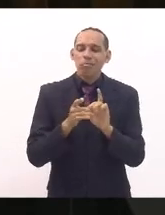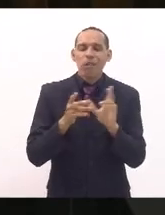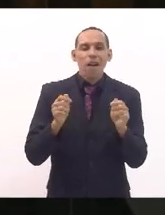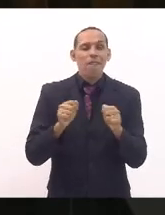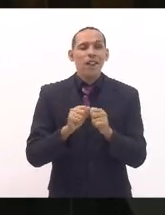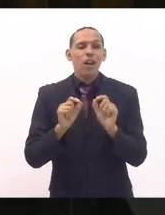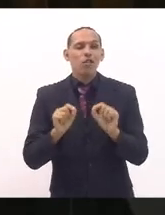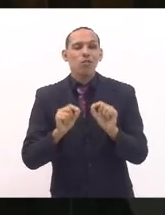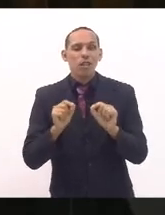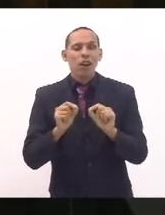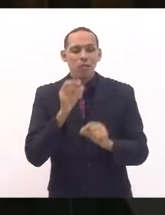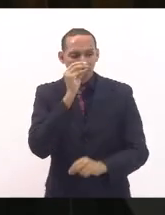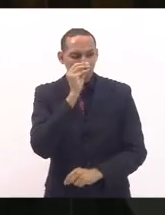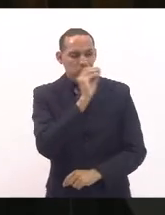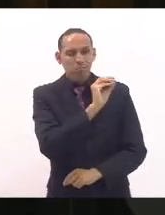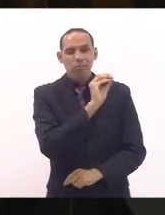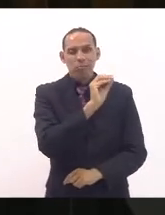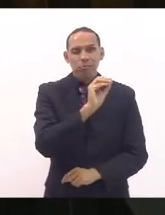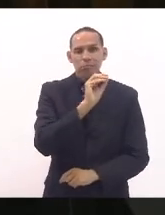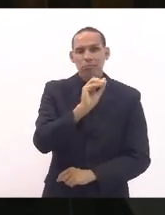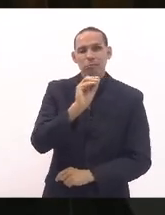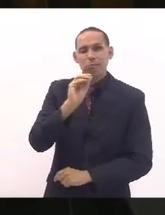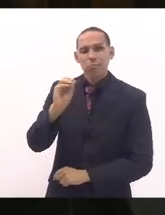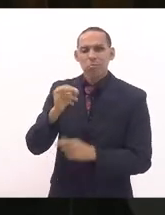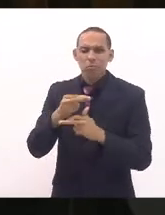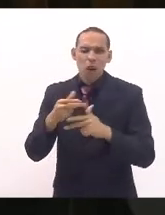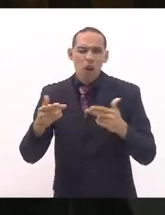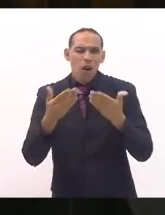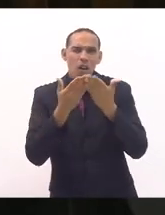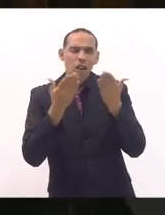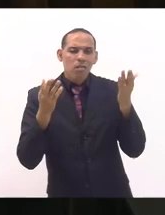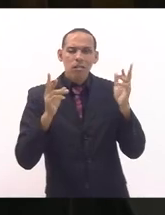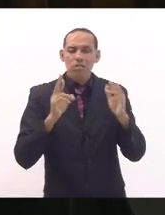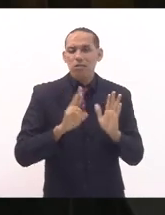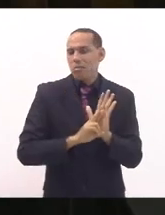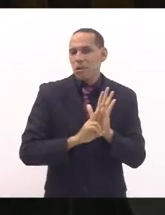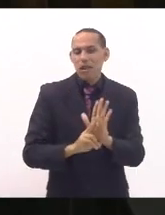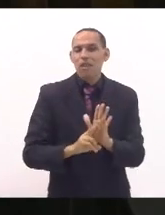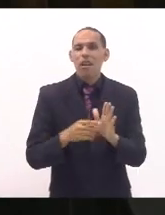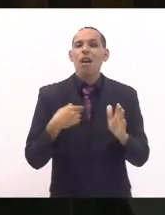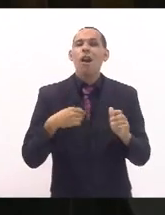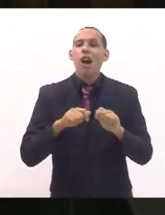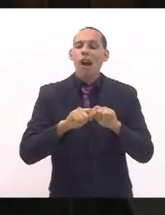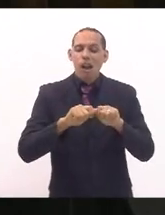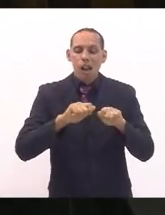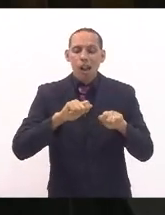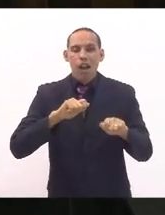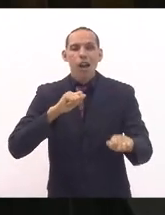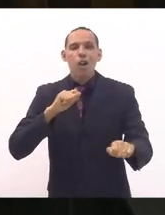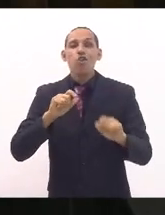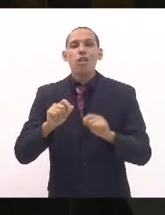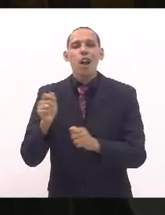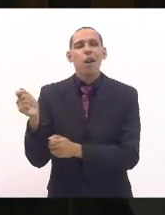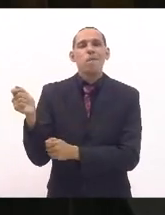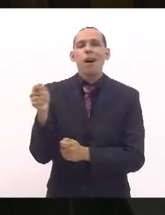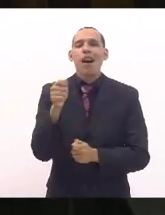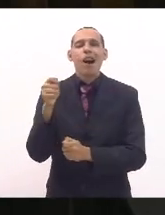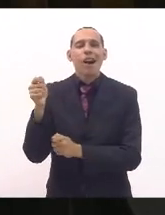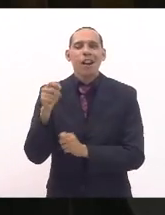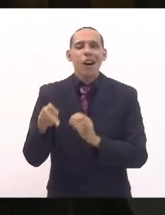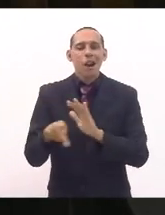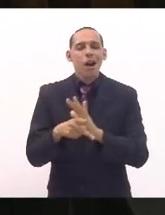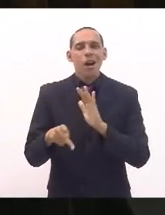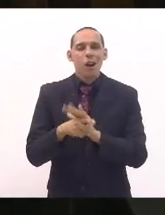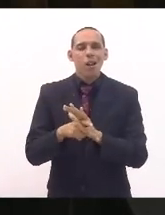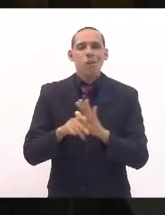de repúdio a tudo que eles representam e rasguei uma bandeira do larápio de nove